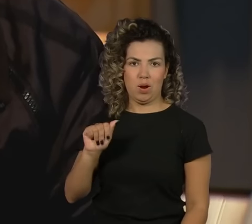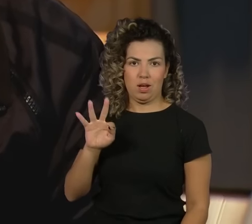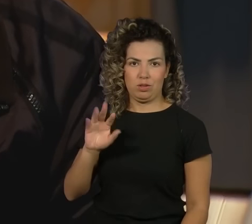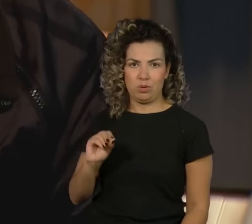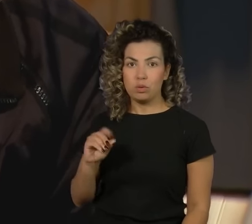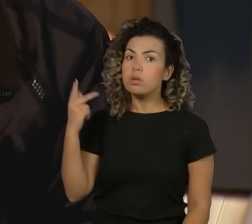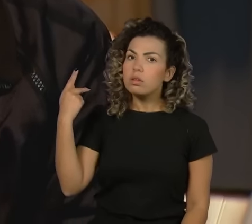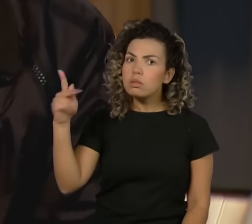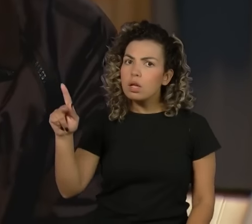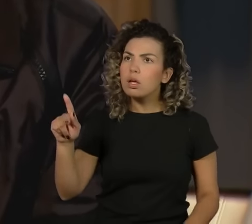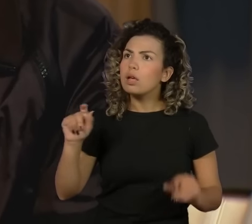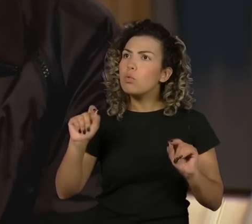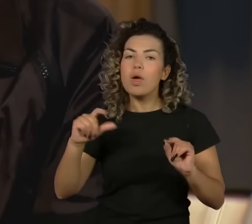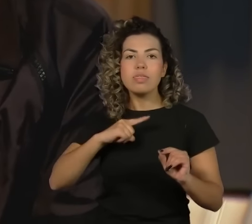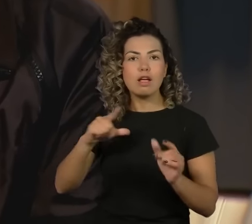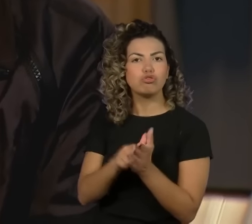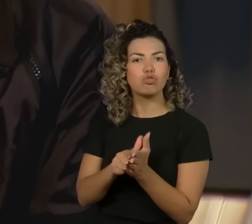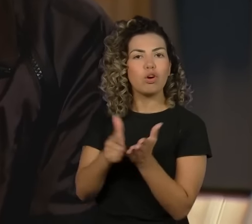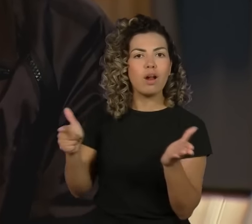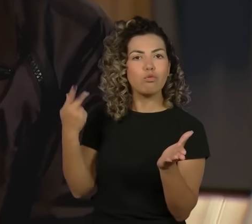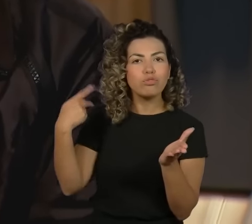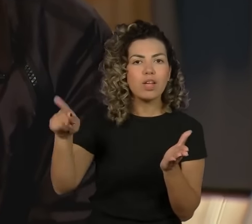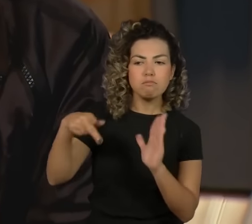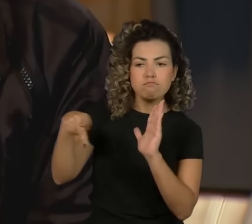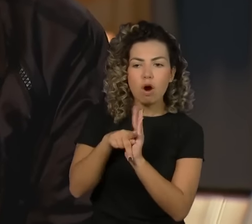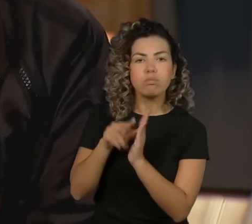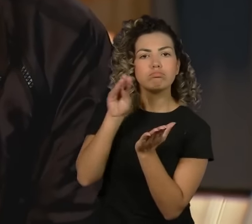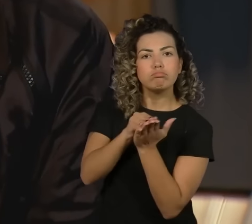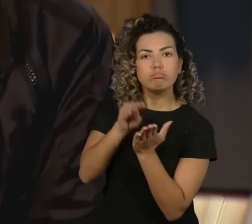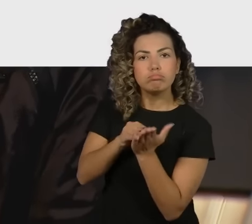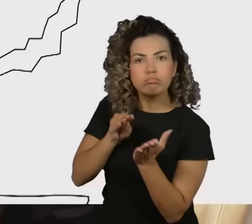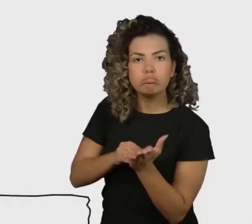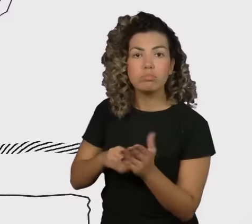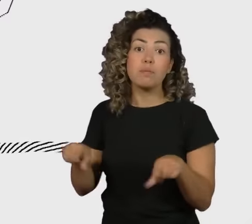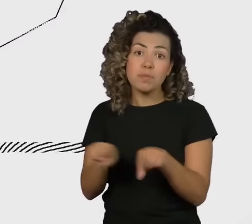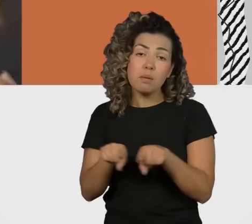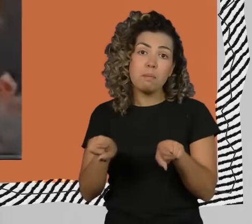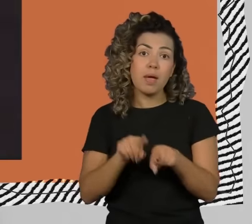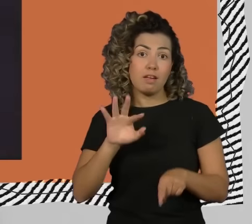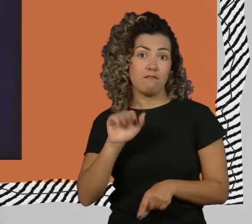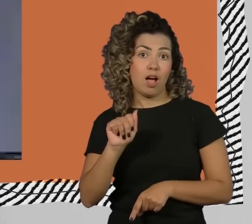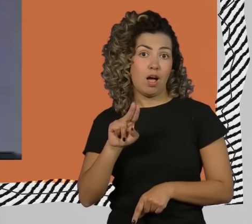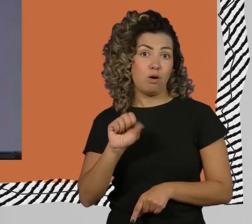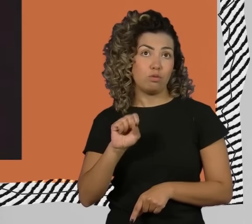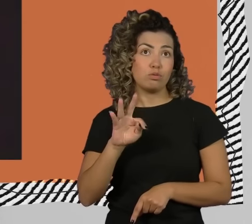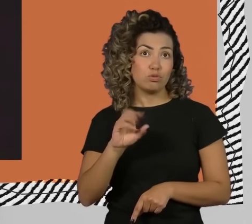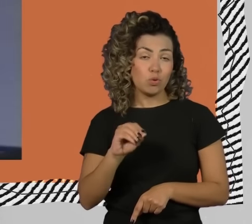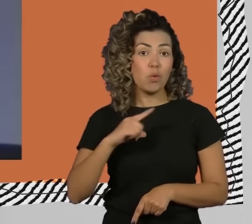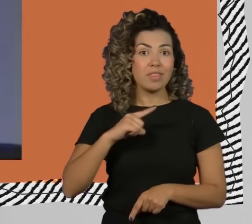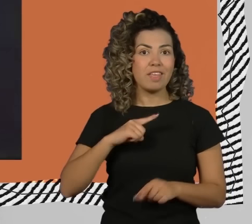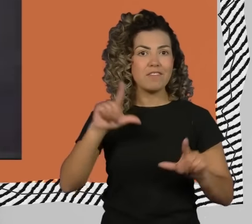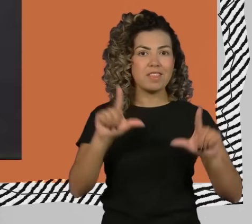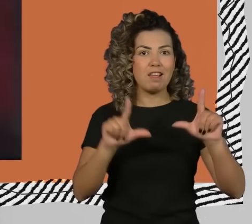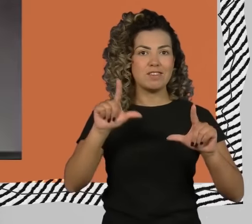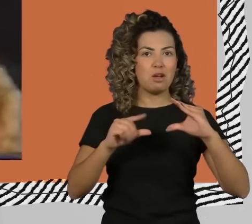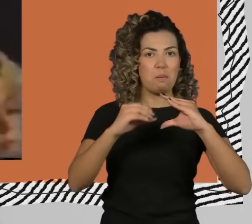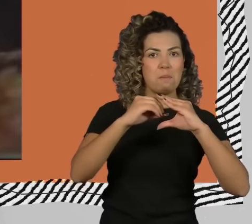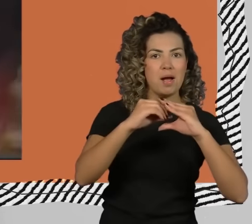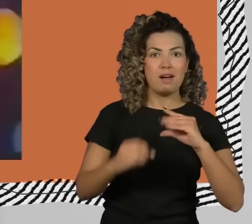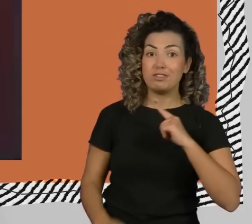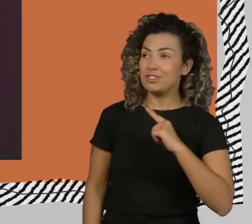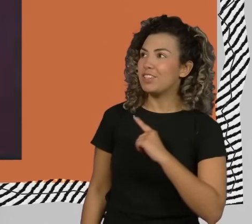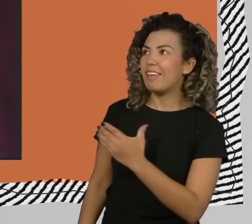no grande jornal, né? O Fausto Fawcett teve um programa na Band com aquela